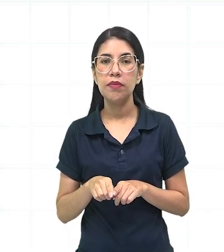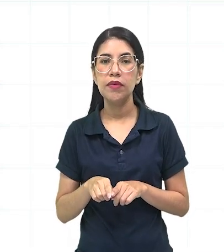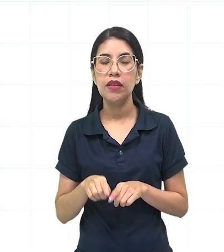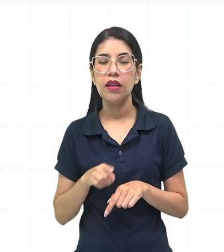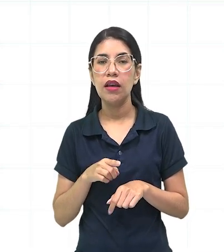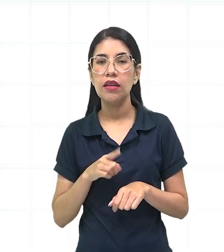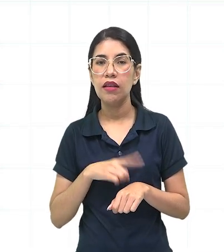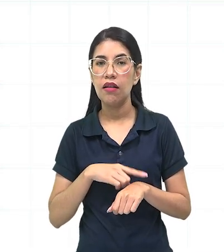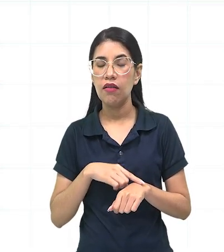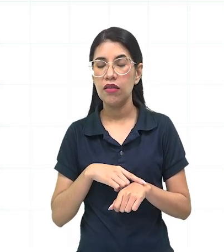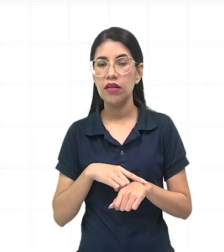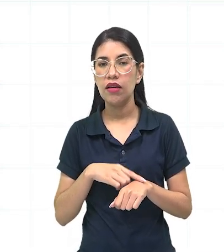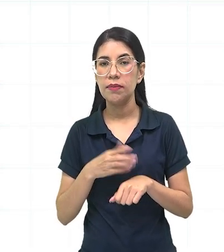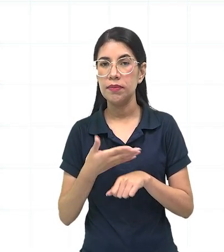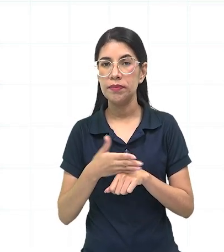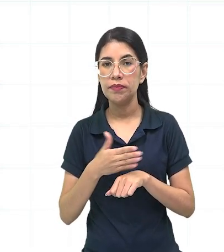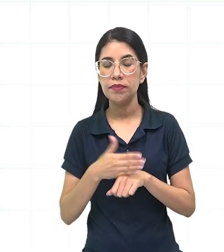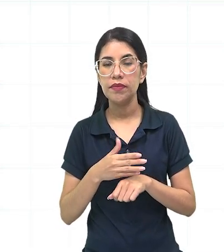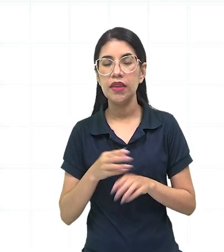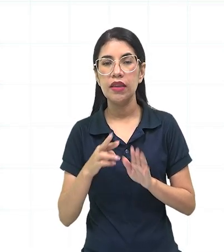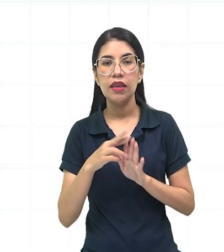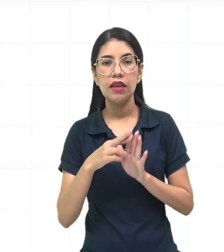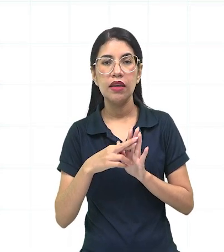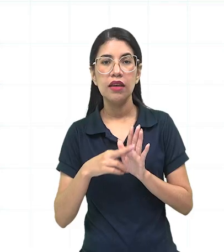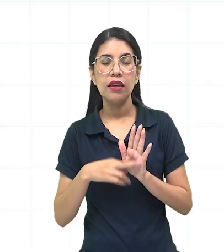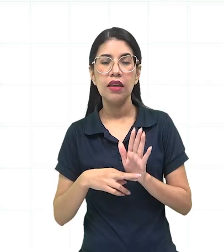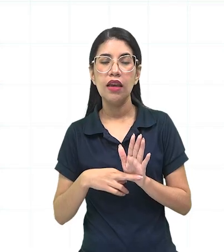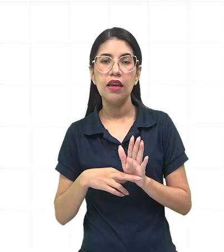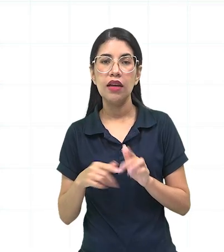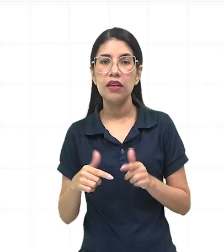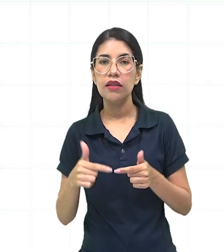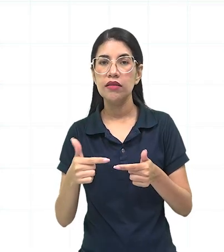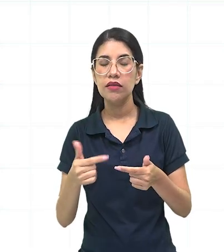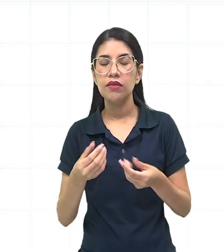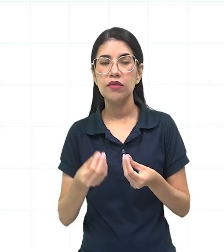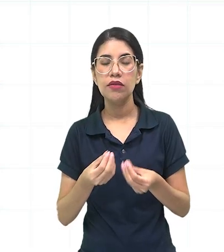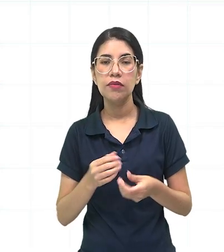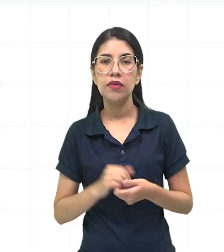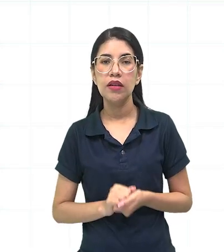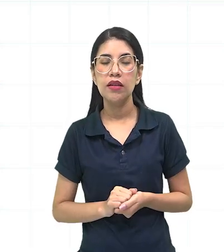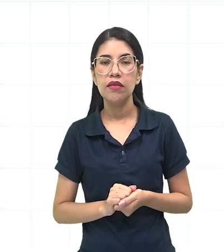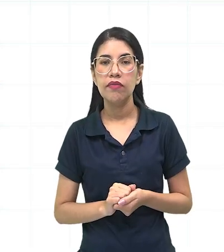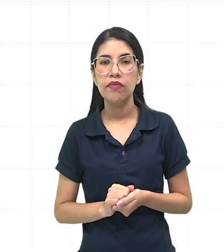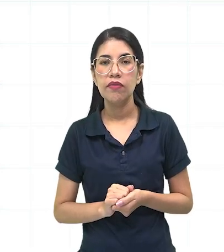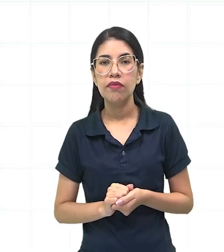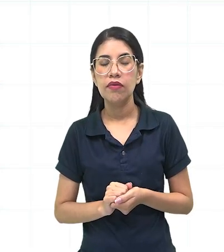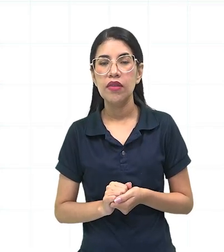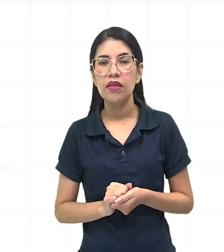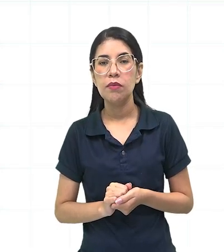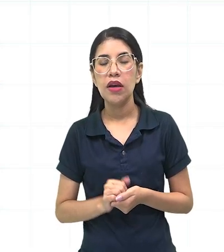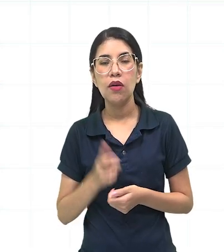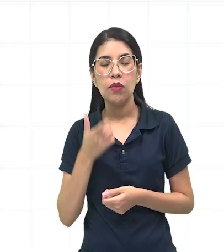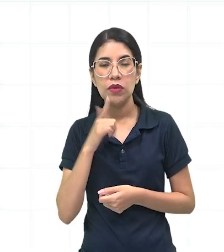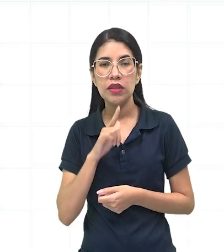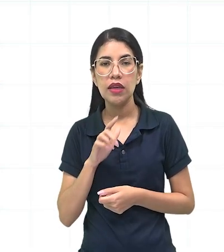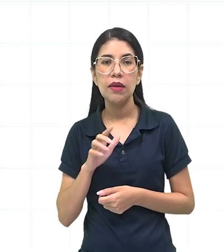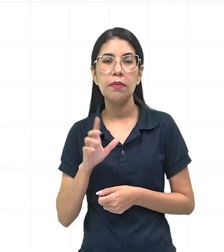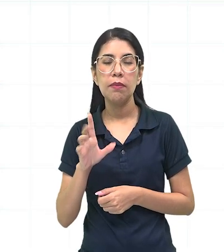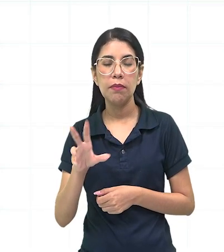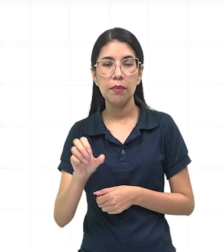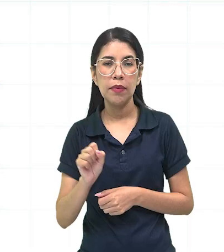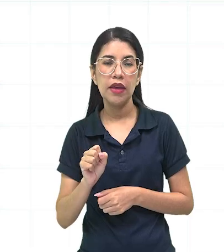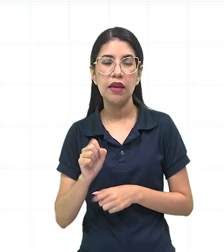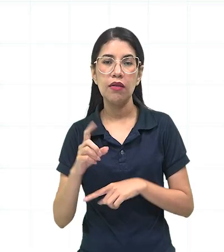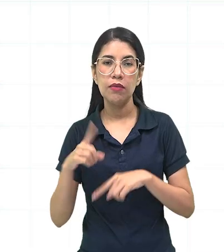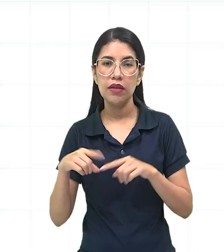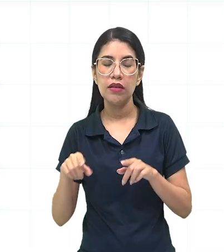jogo, né, no momento do jogo. E as regras de ação, como se desmarcar para receber o móvel, por exemplo, também é uma